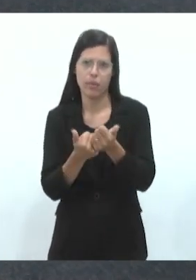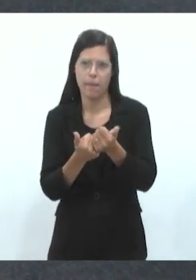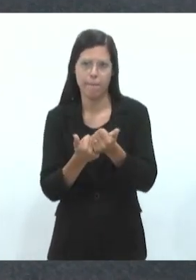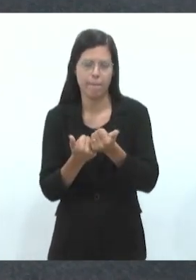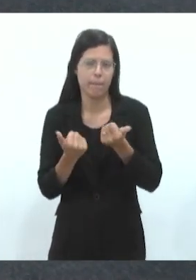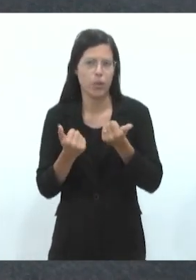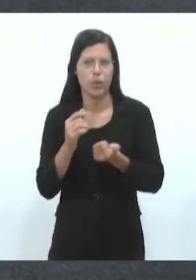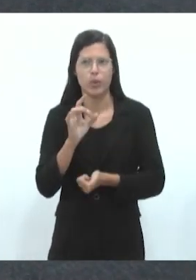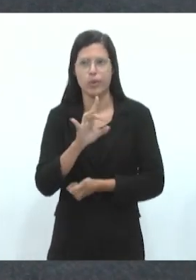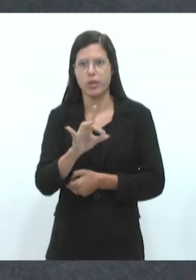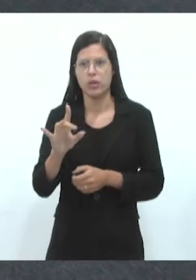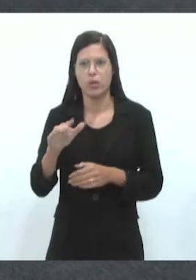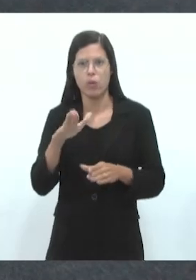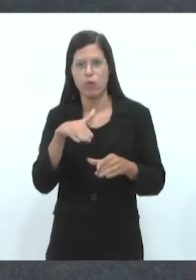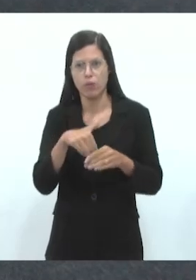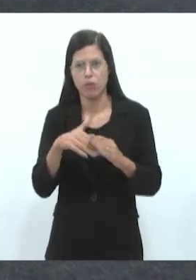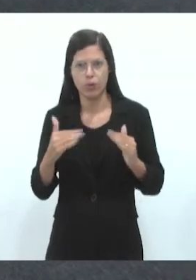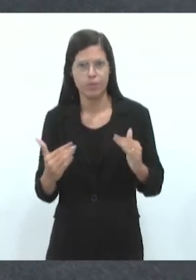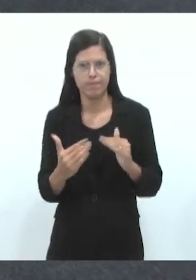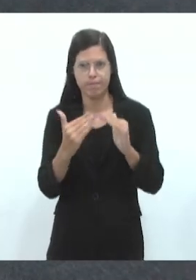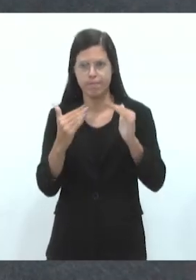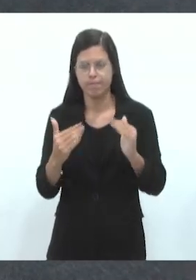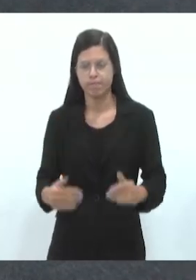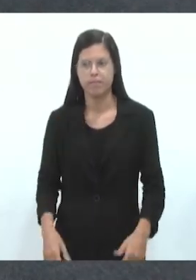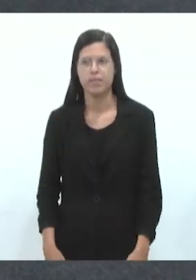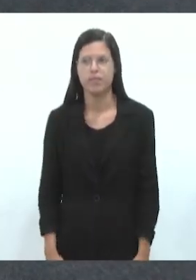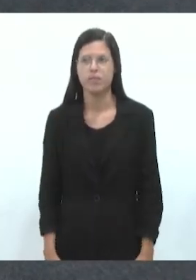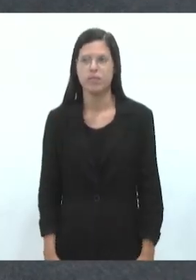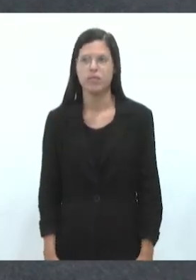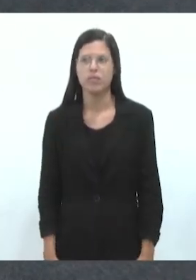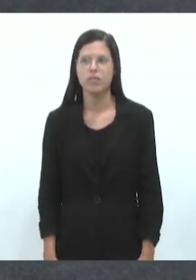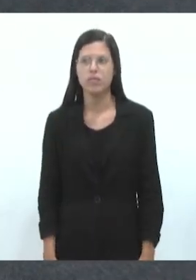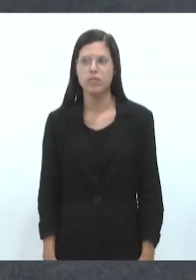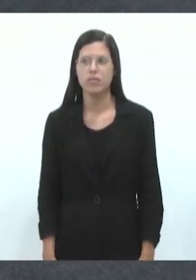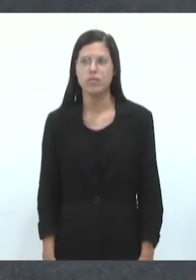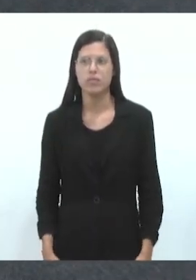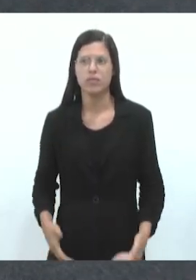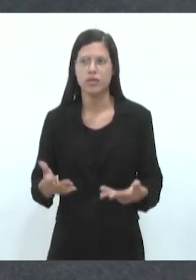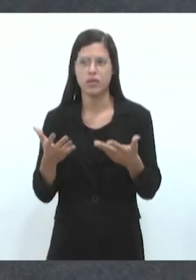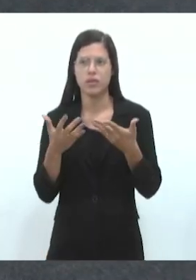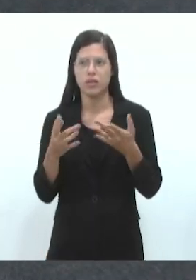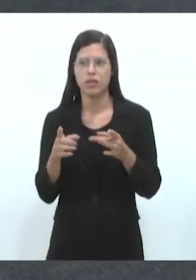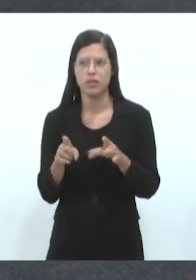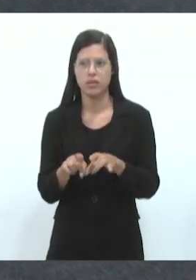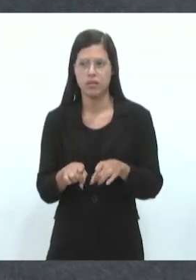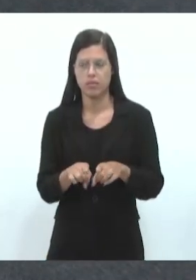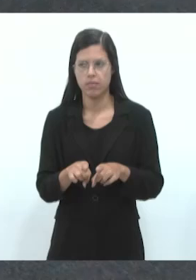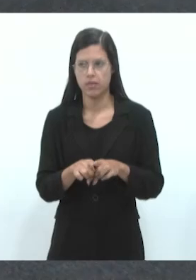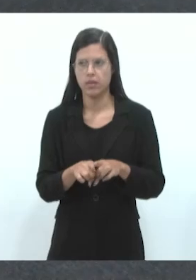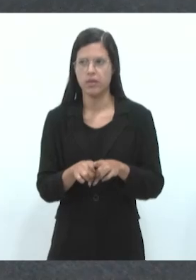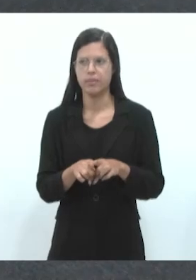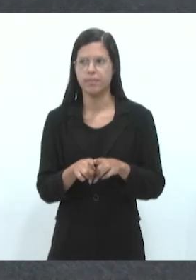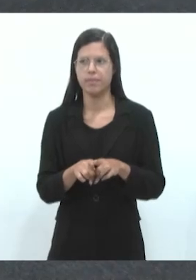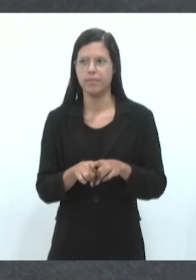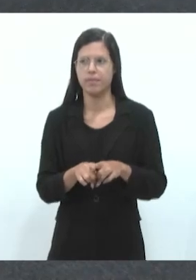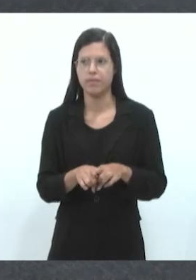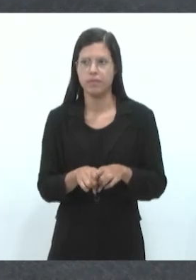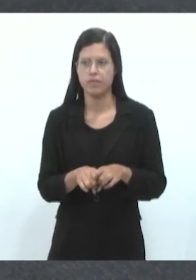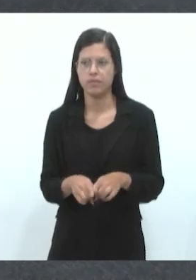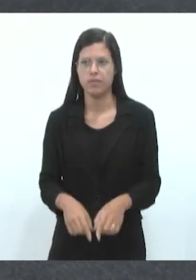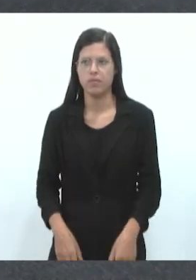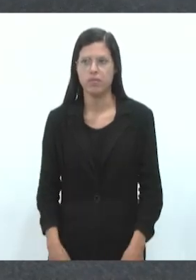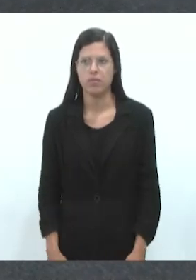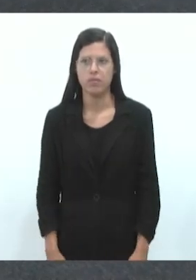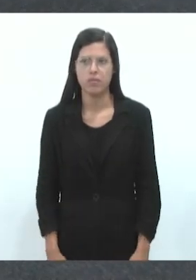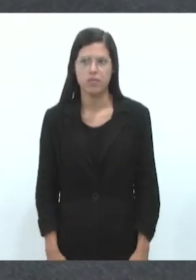apoio, com o voto favorável de todos aqui da Casa. E queria já, presidenta, ceder